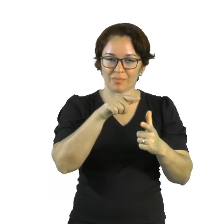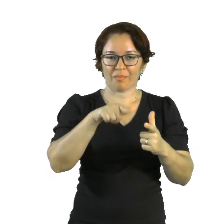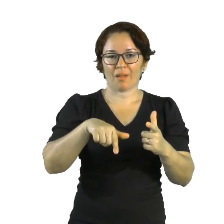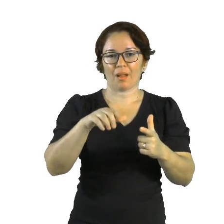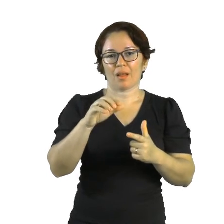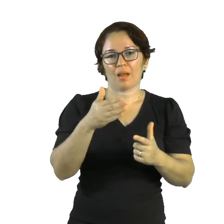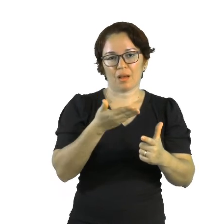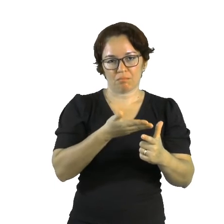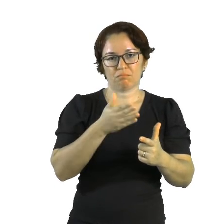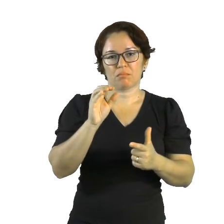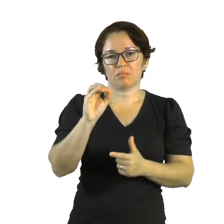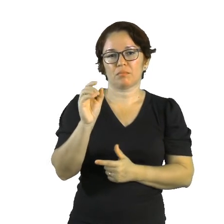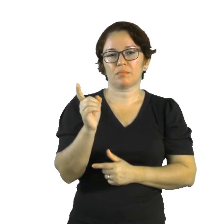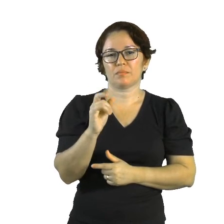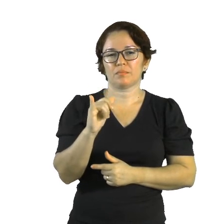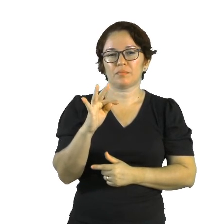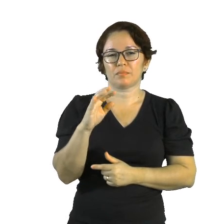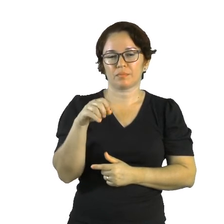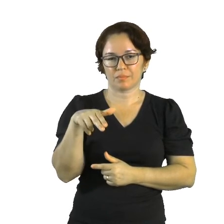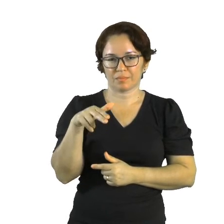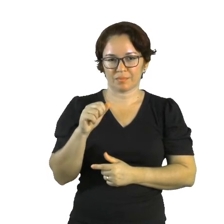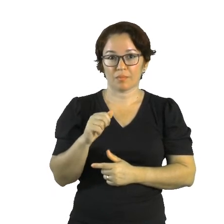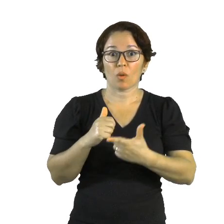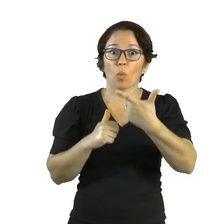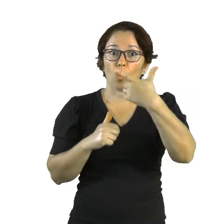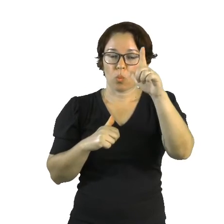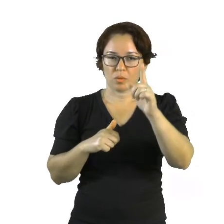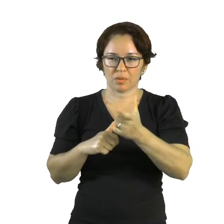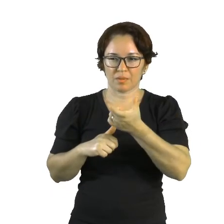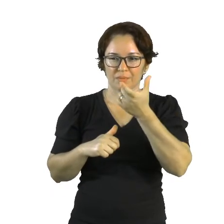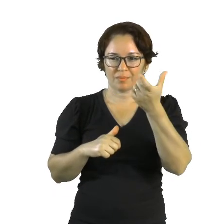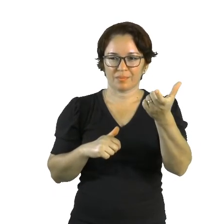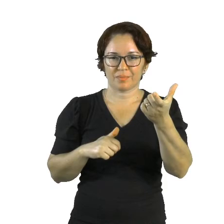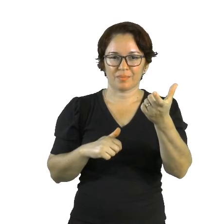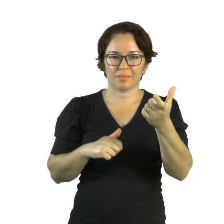oxítona. E mais uma palavrinha.